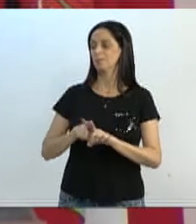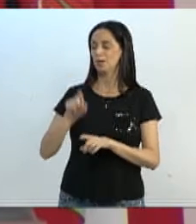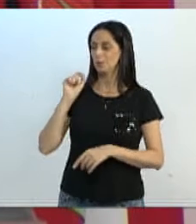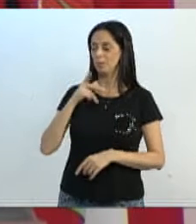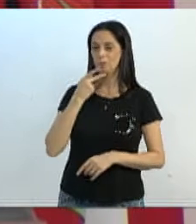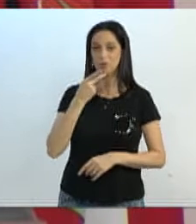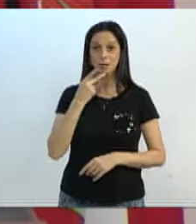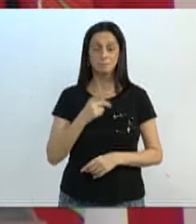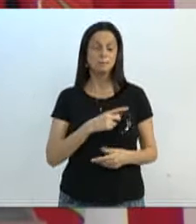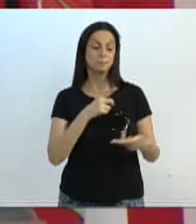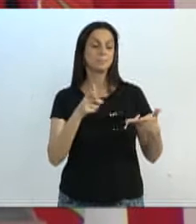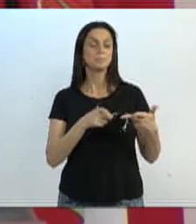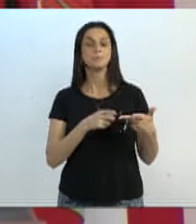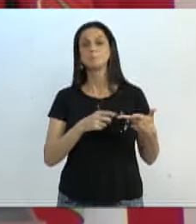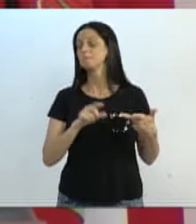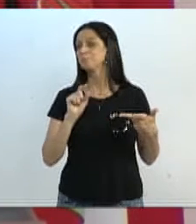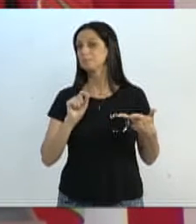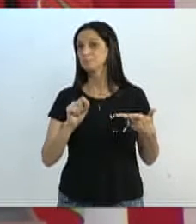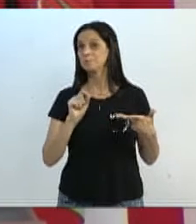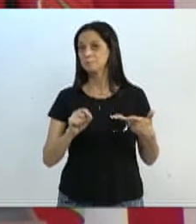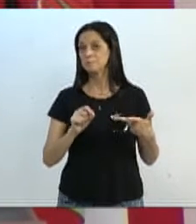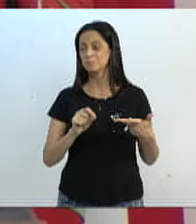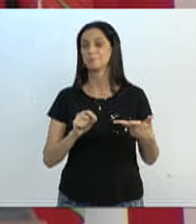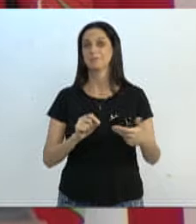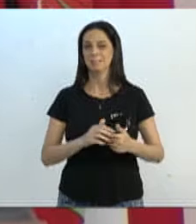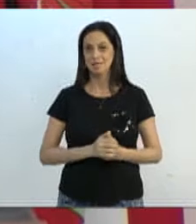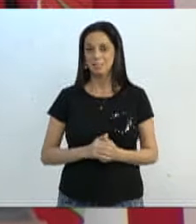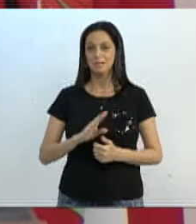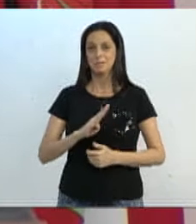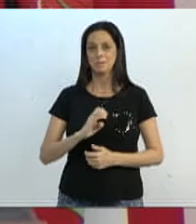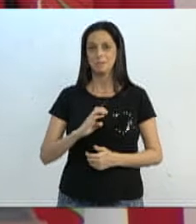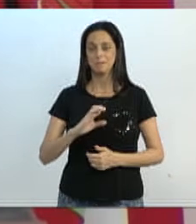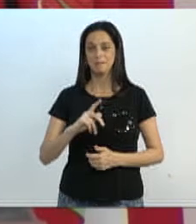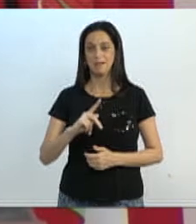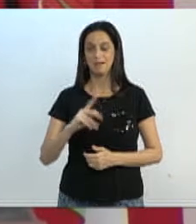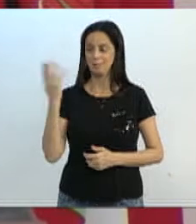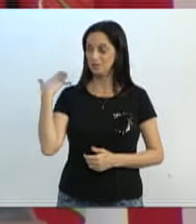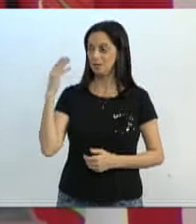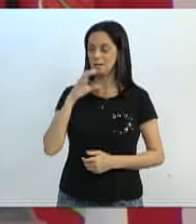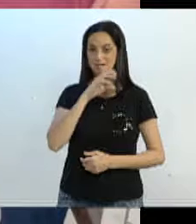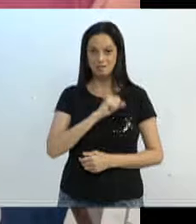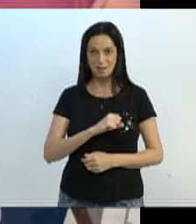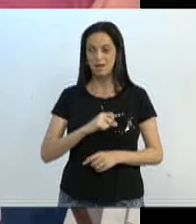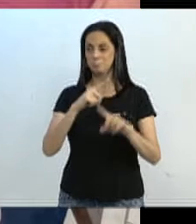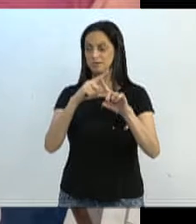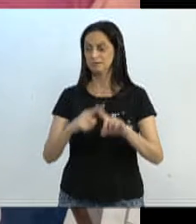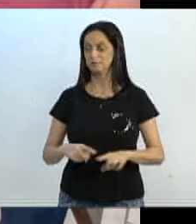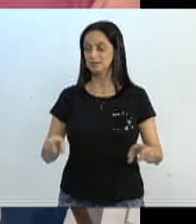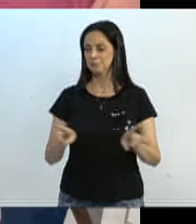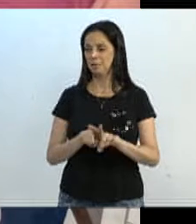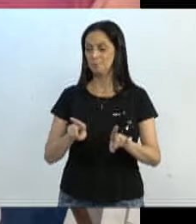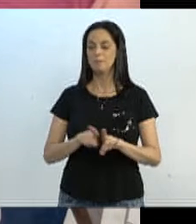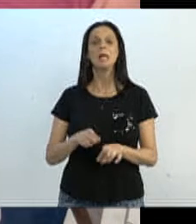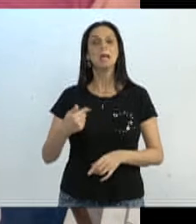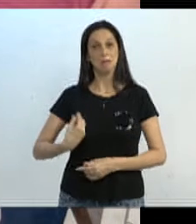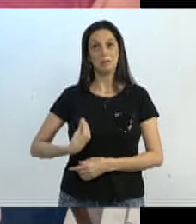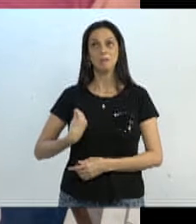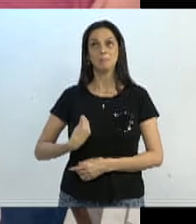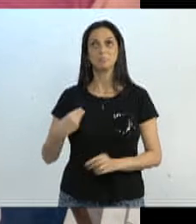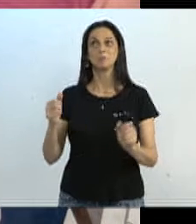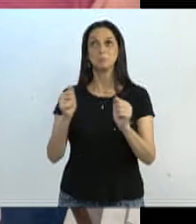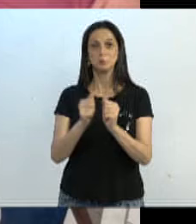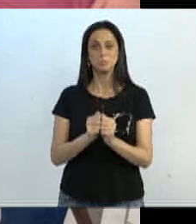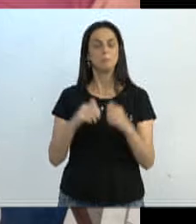do nosso Beck, né, que estreou no sábado, e tive a oportunidade de estar acompanhando,